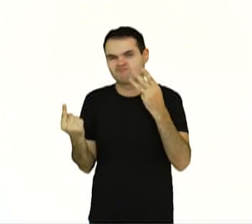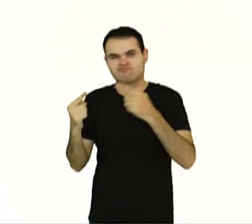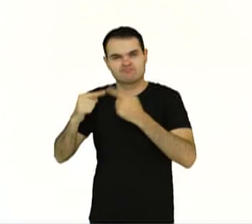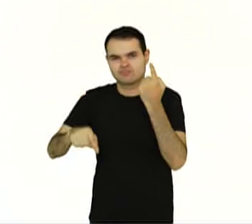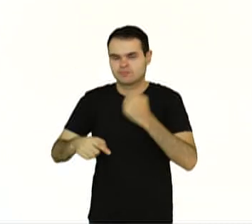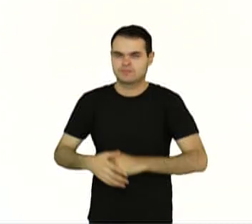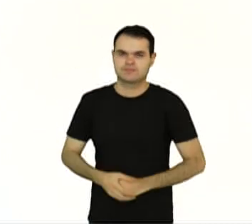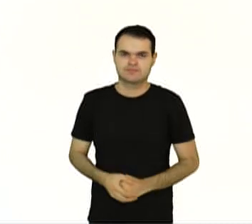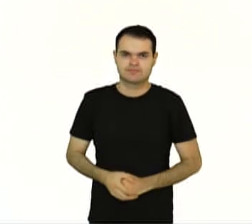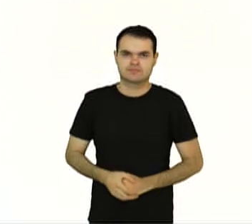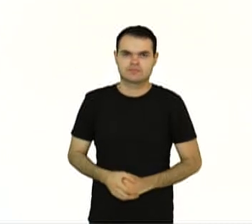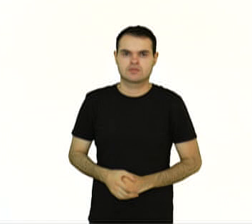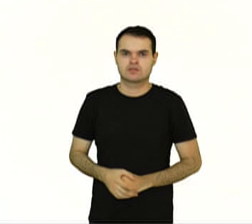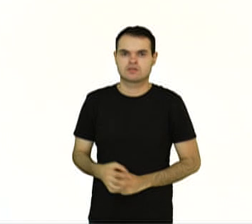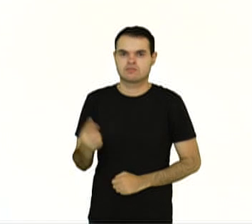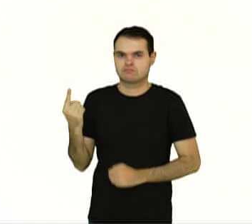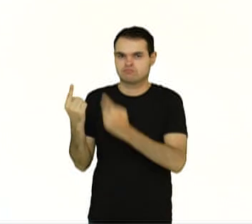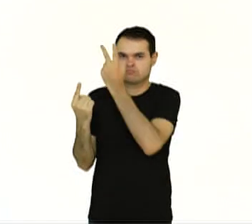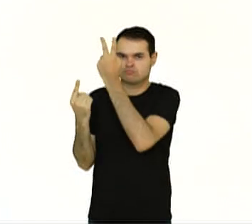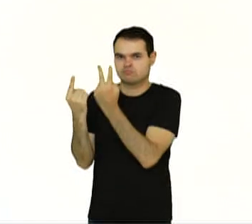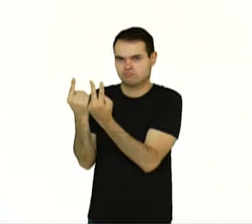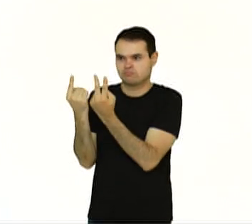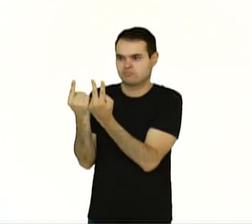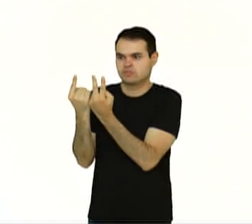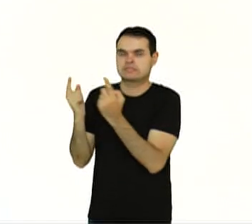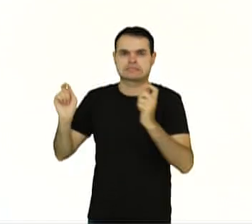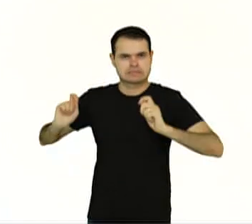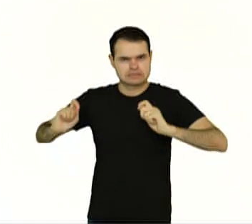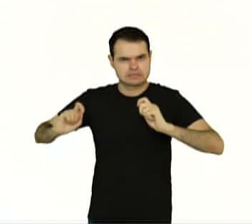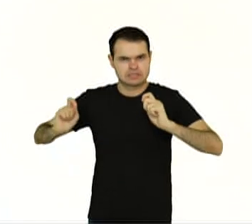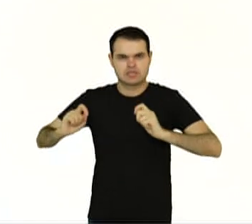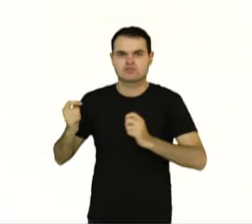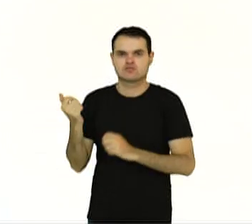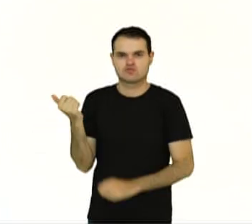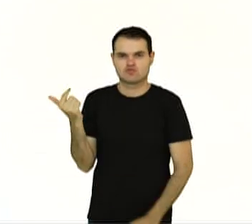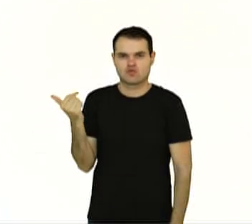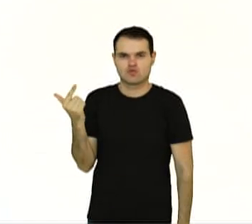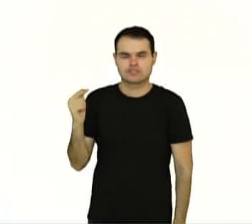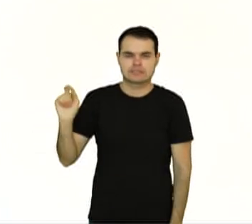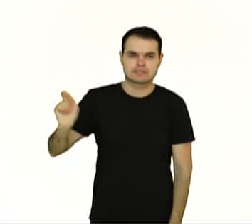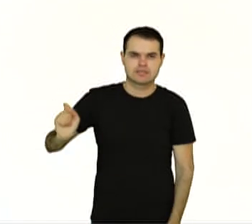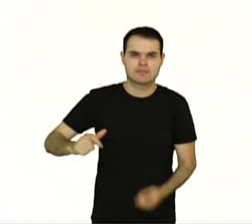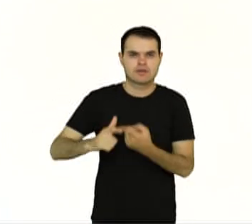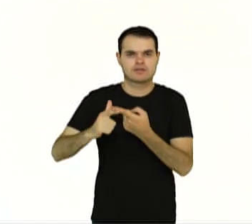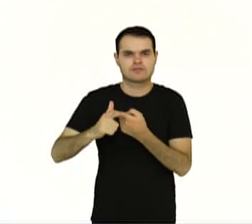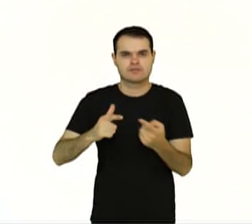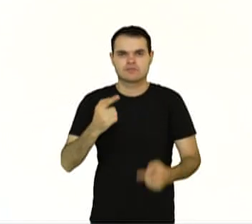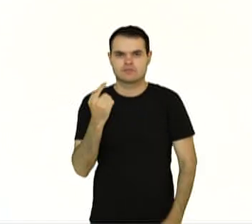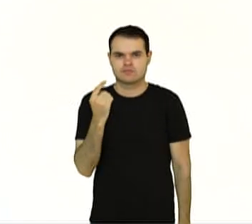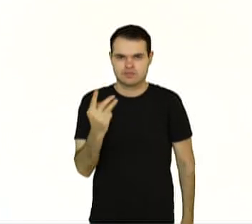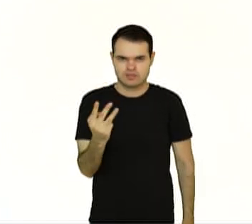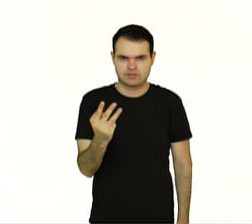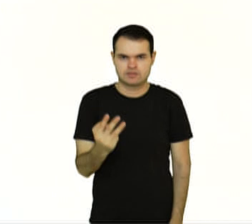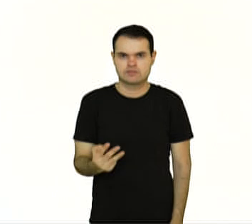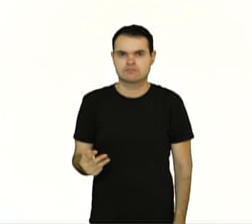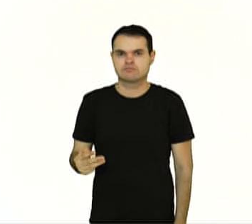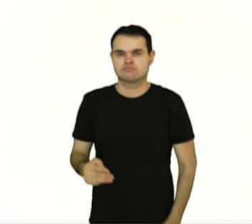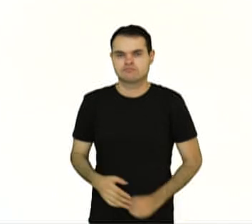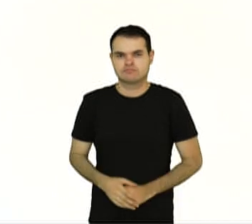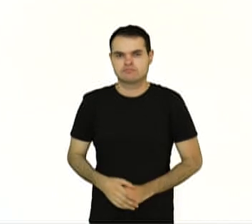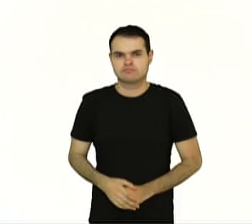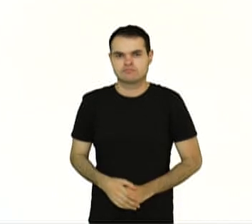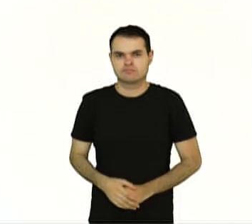eu vou abaixar esse 2, ficou 12. Opa, 12 é suficiente para dividir por 3. 3 vezes